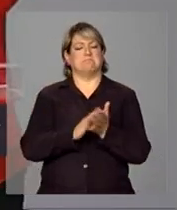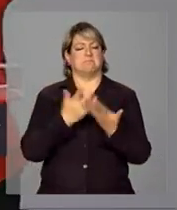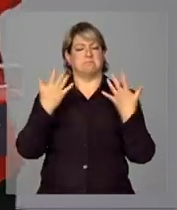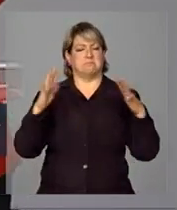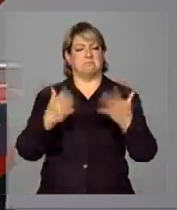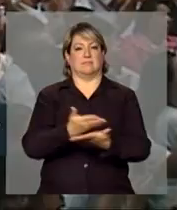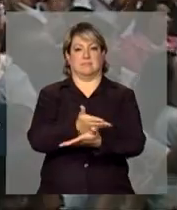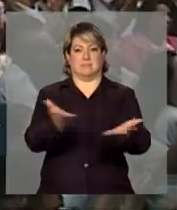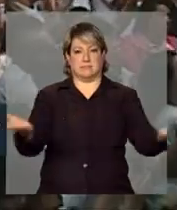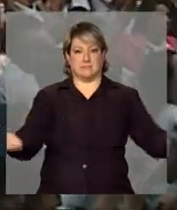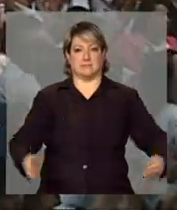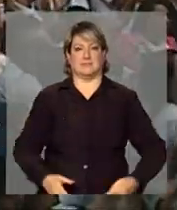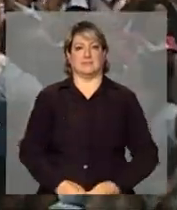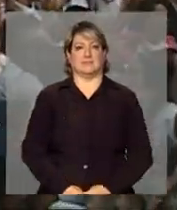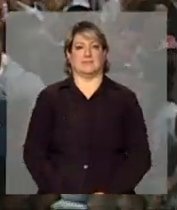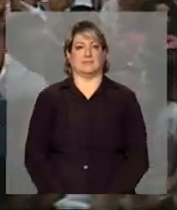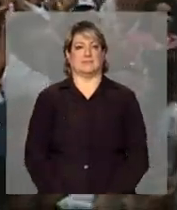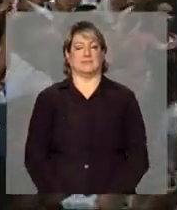eles.